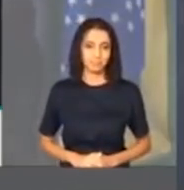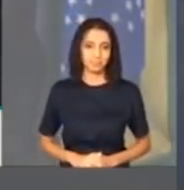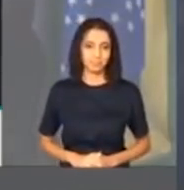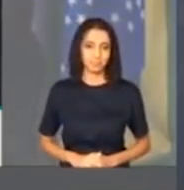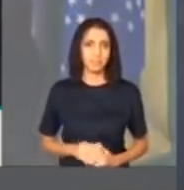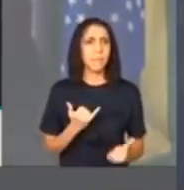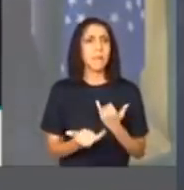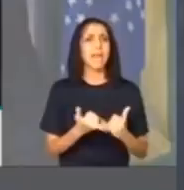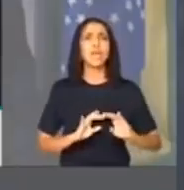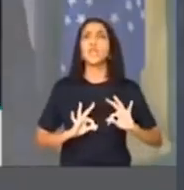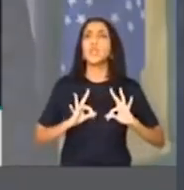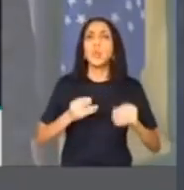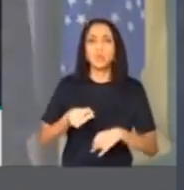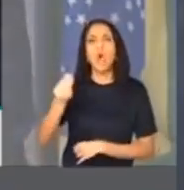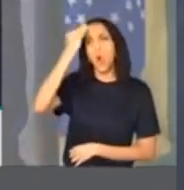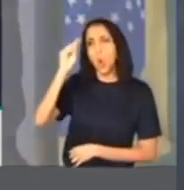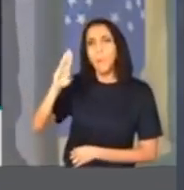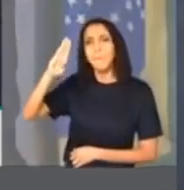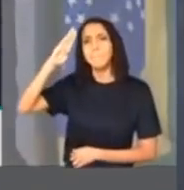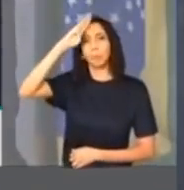Parece que tudo é culpa do Bolsonaro.